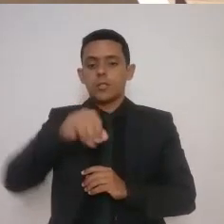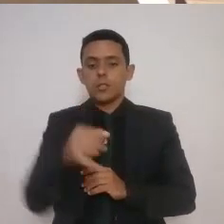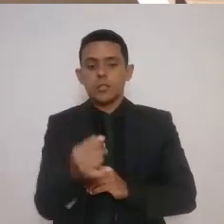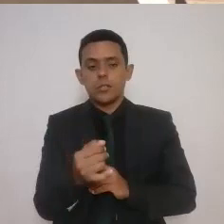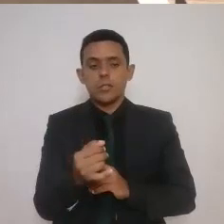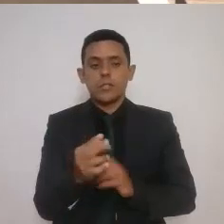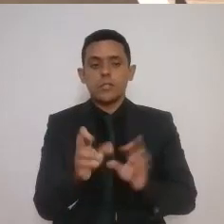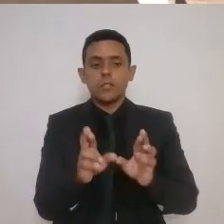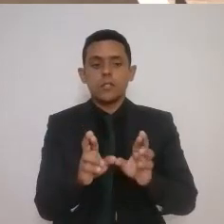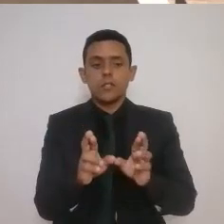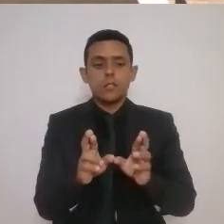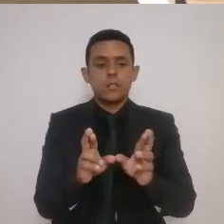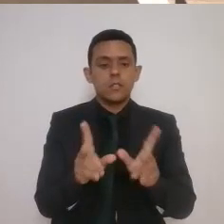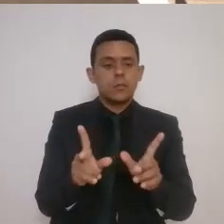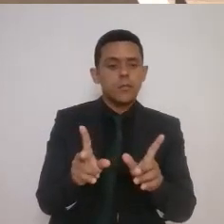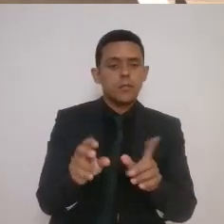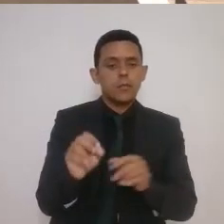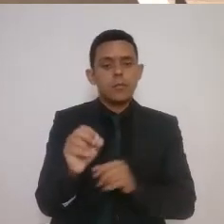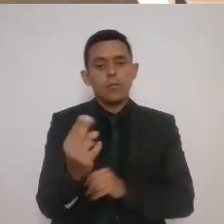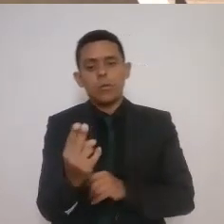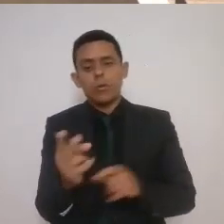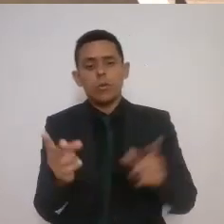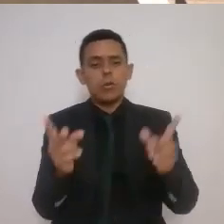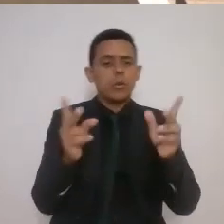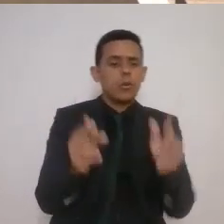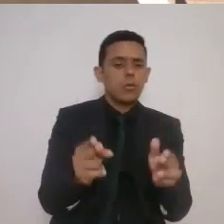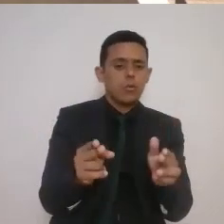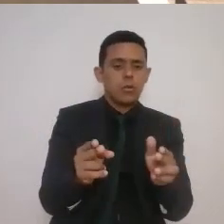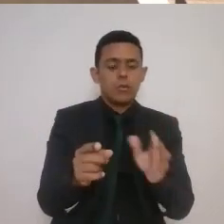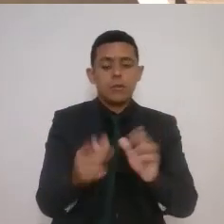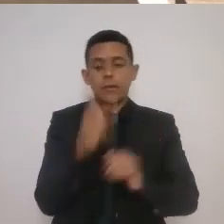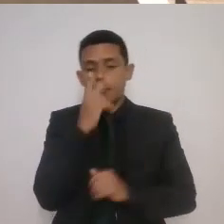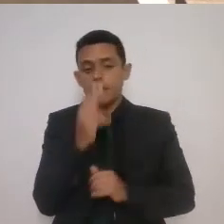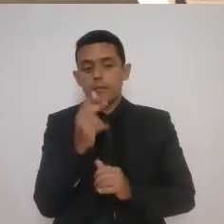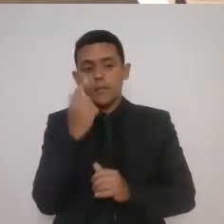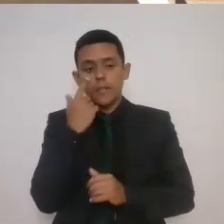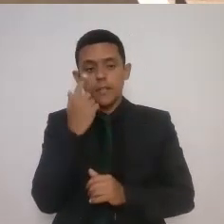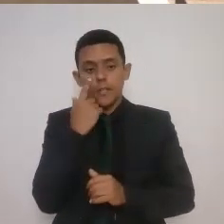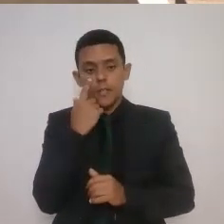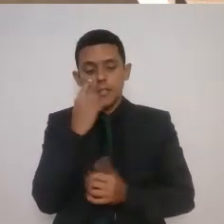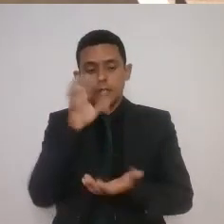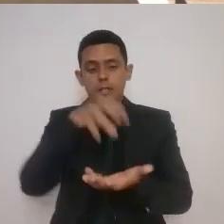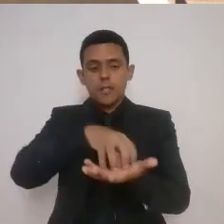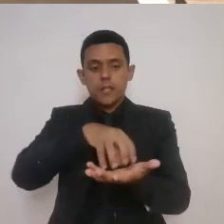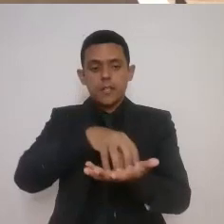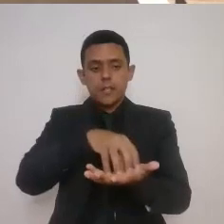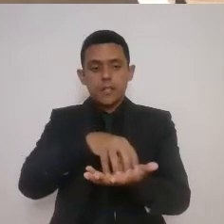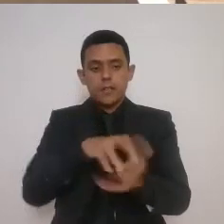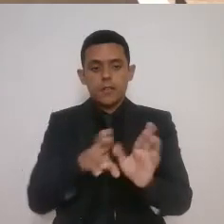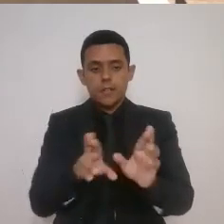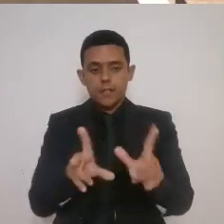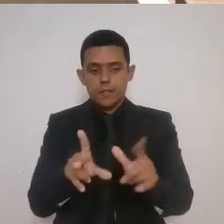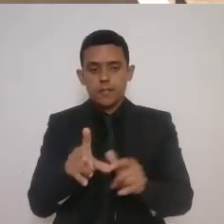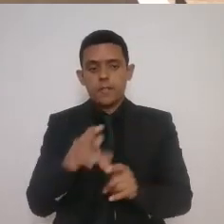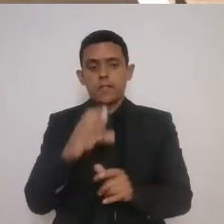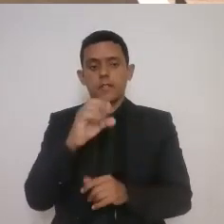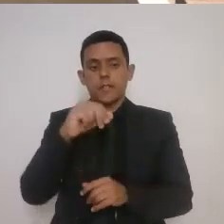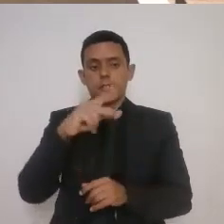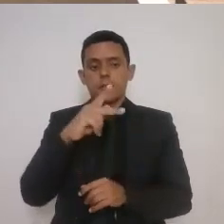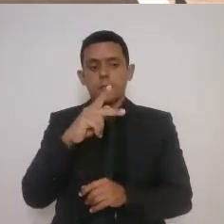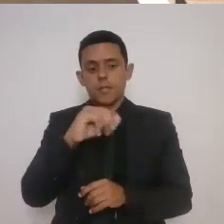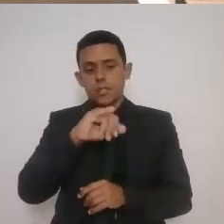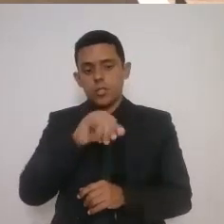o controle da filial. Lá os dígitos. É o último dígito. É, porque o CPF da empresa é o